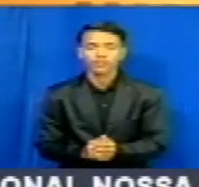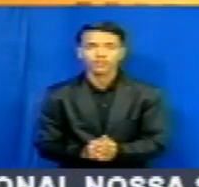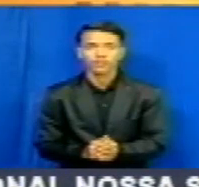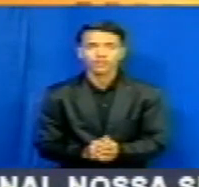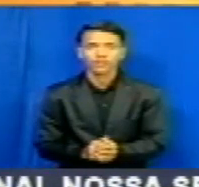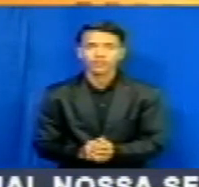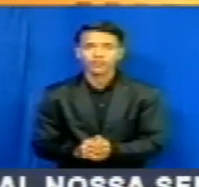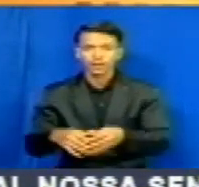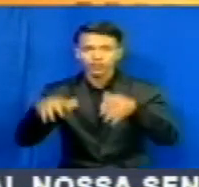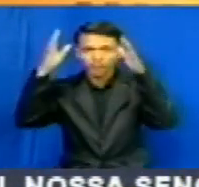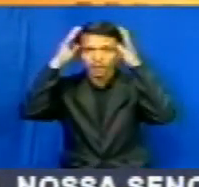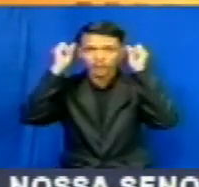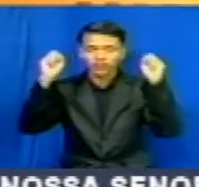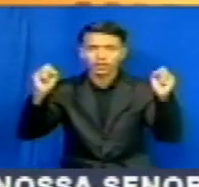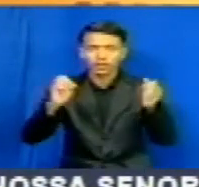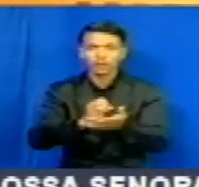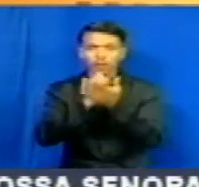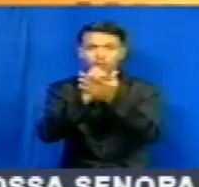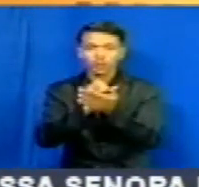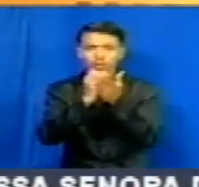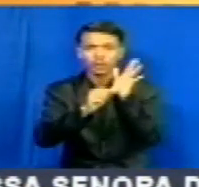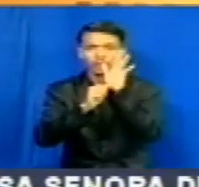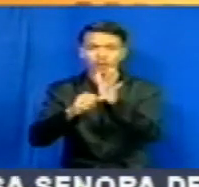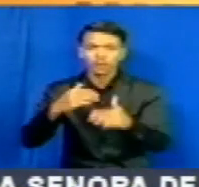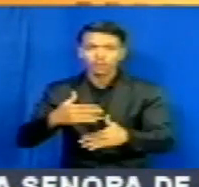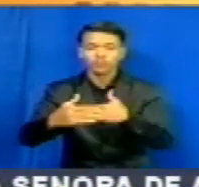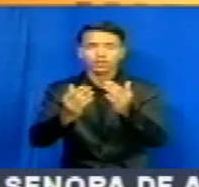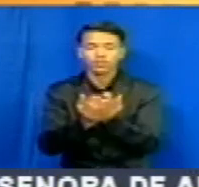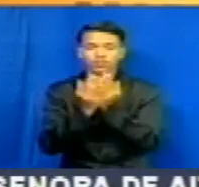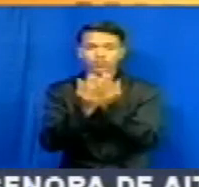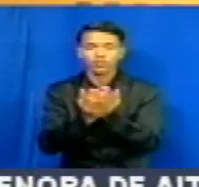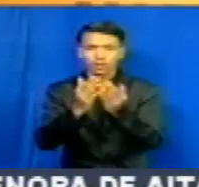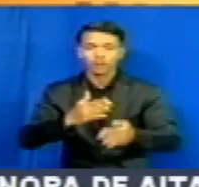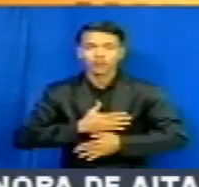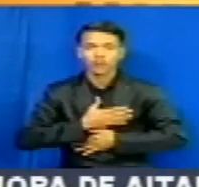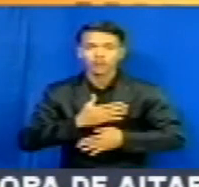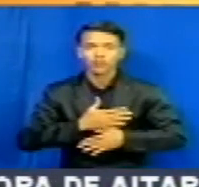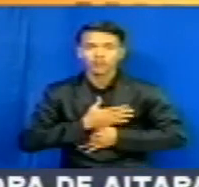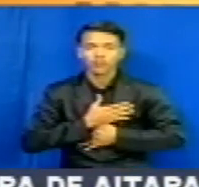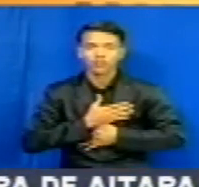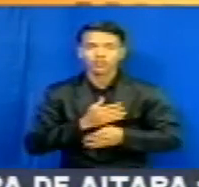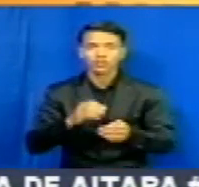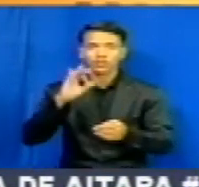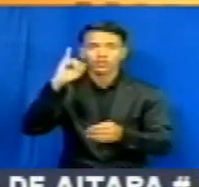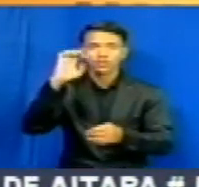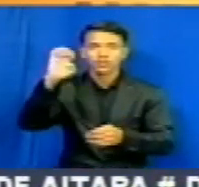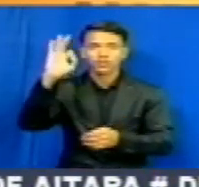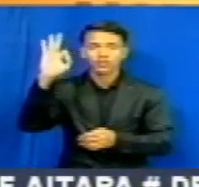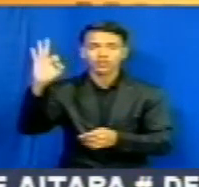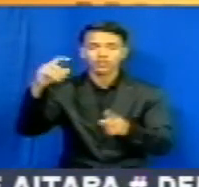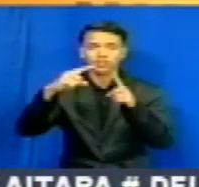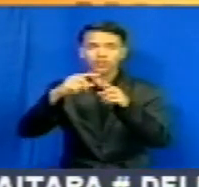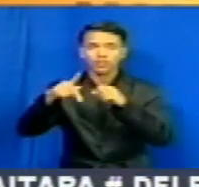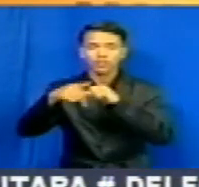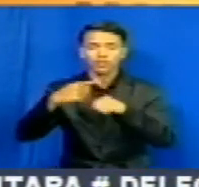De telespectadores presidente e autoridades Raio apresenta Progresso Rohak Solok no nosso investimento Estaleiro Figueira da Voz para o